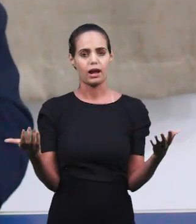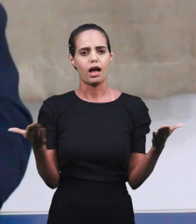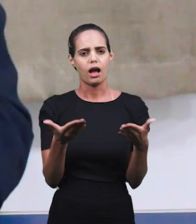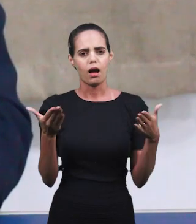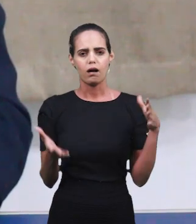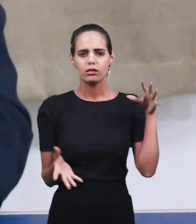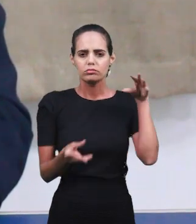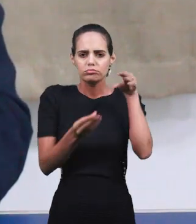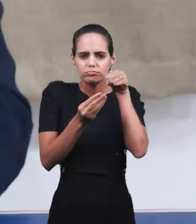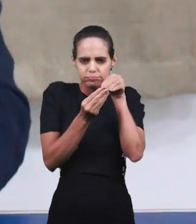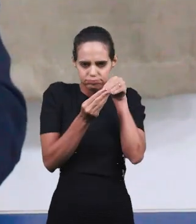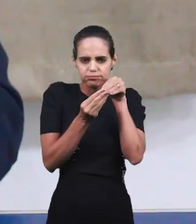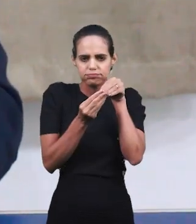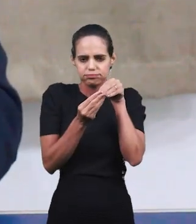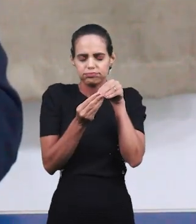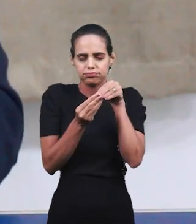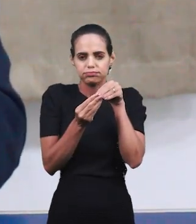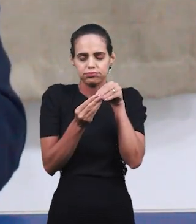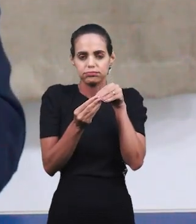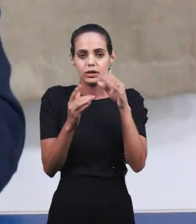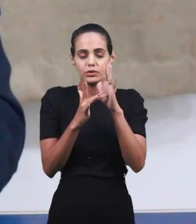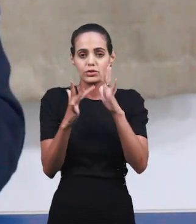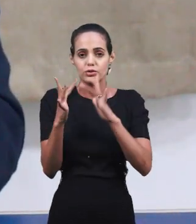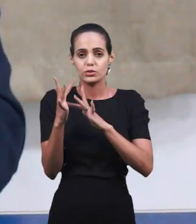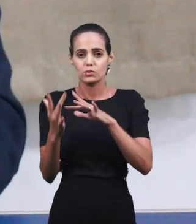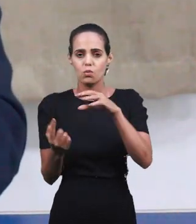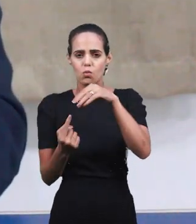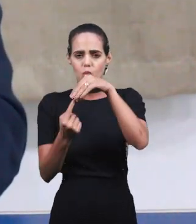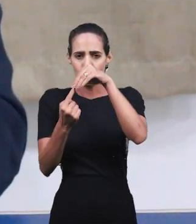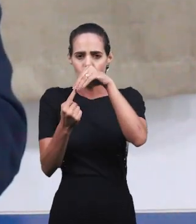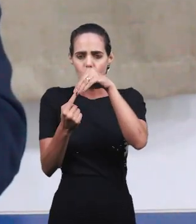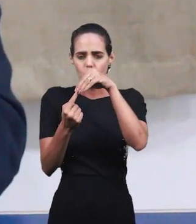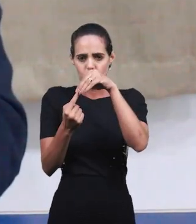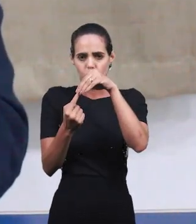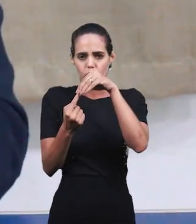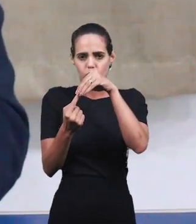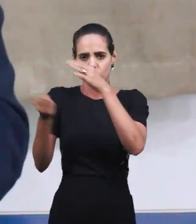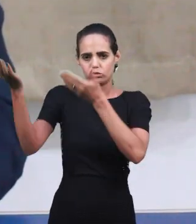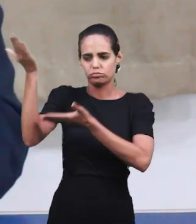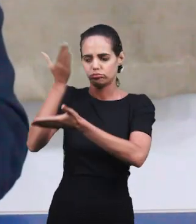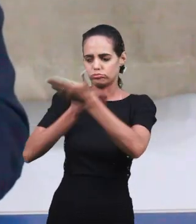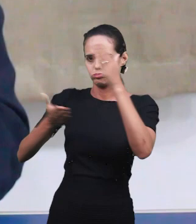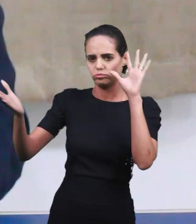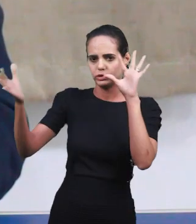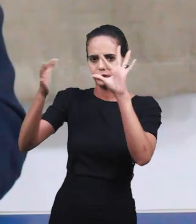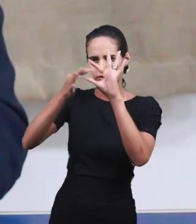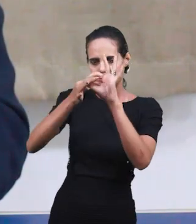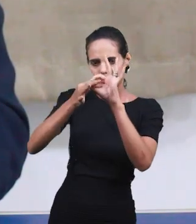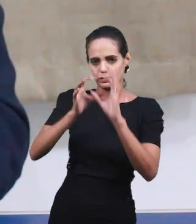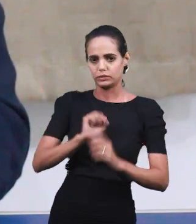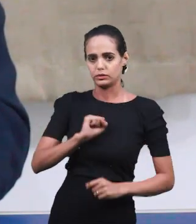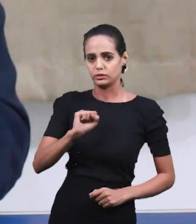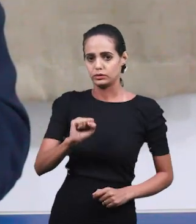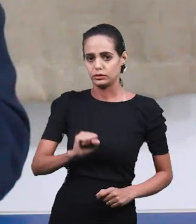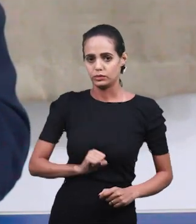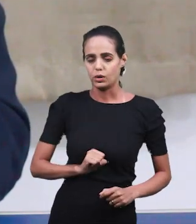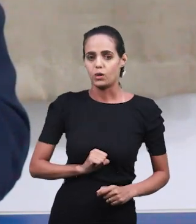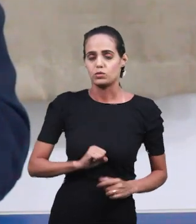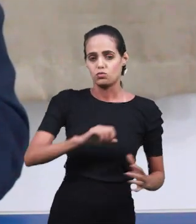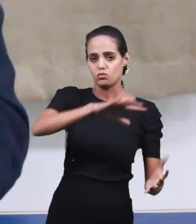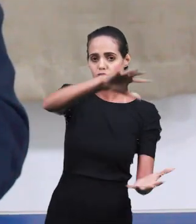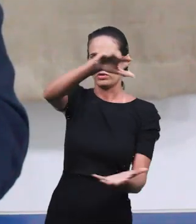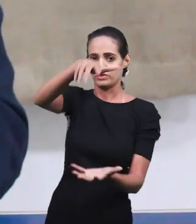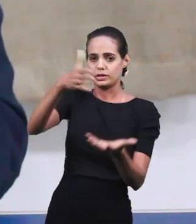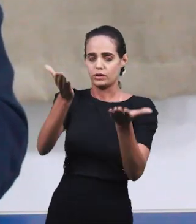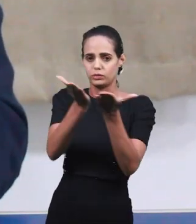ora trazidos, como Jesus, o único mediador, o sacerdócio universal do crente, o